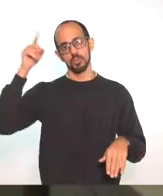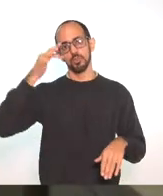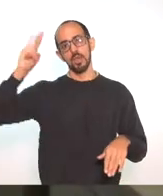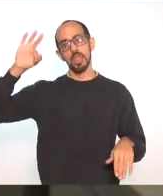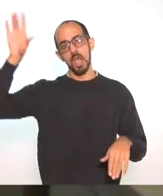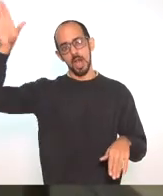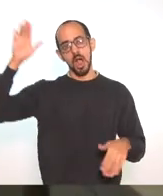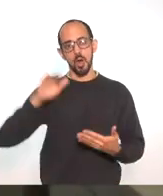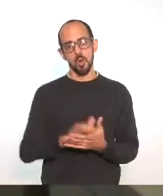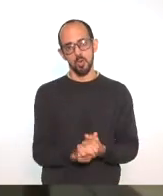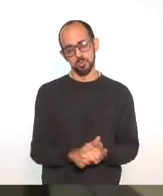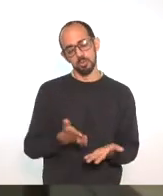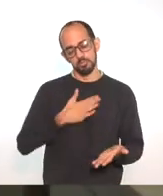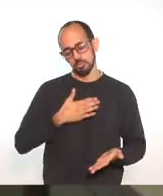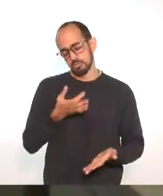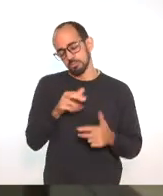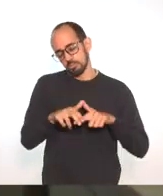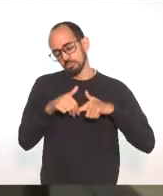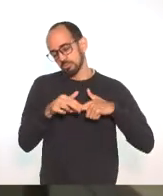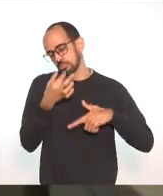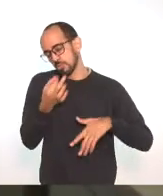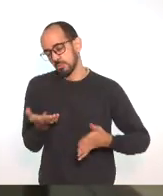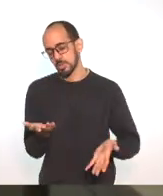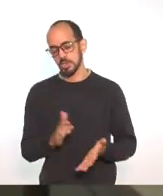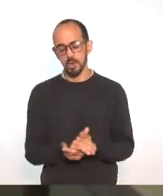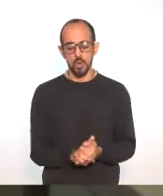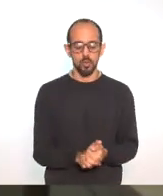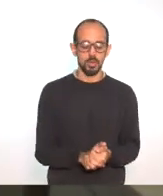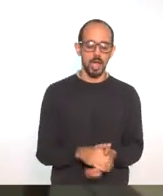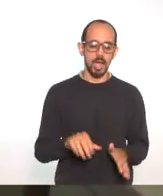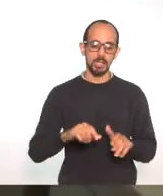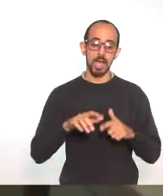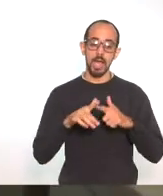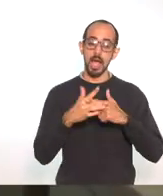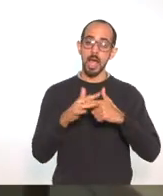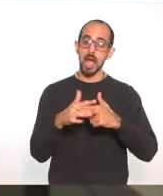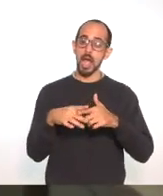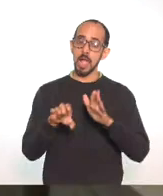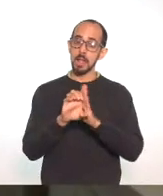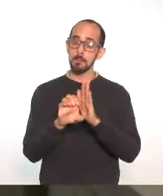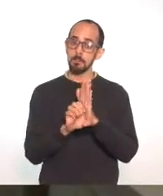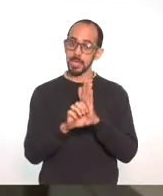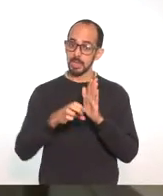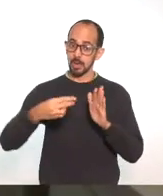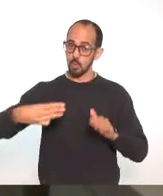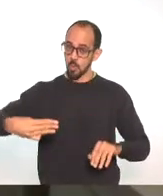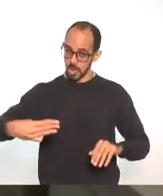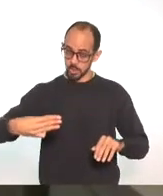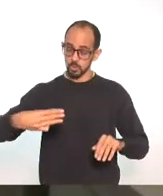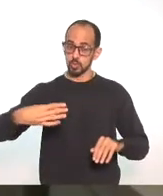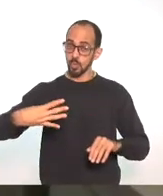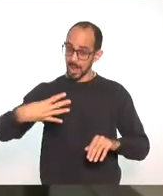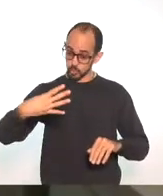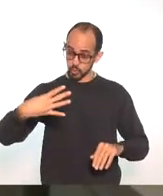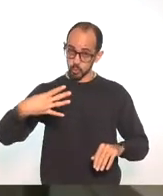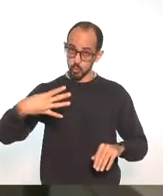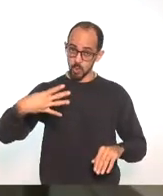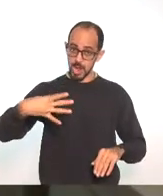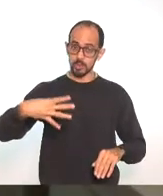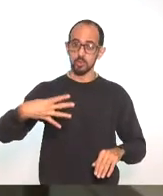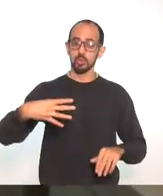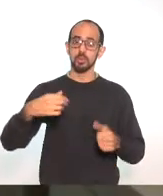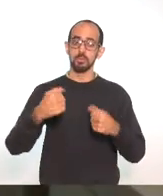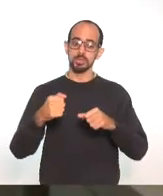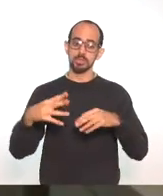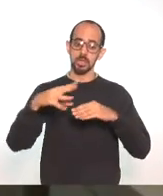artigo 7 e tanto é que a emenda número 4 e tem que